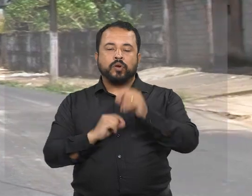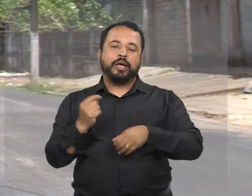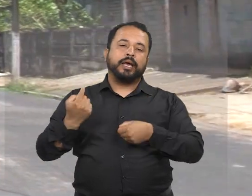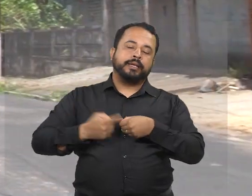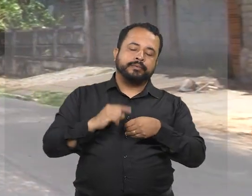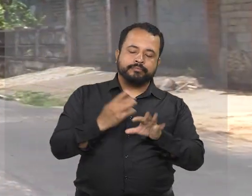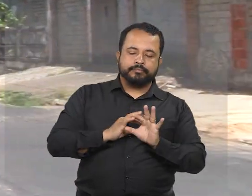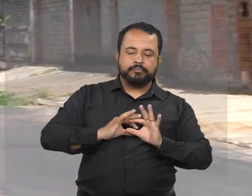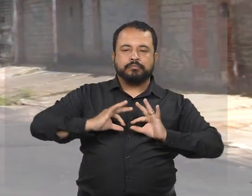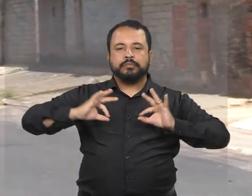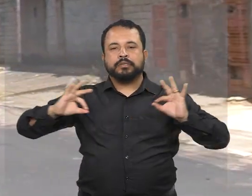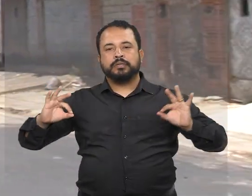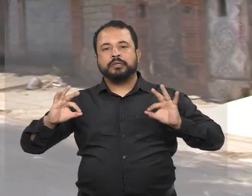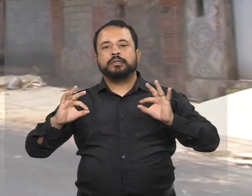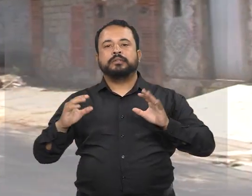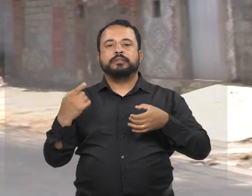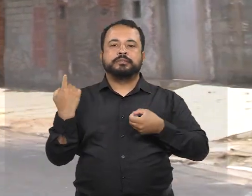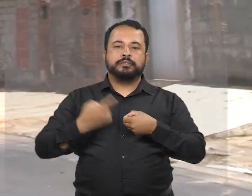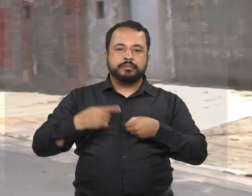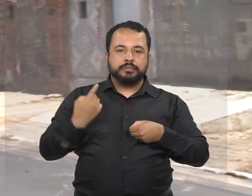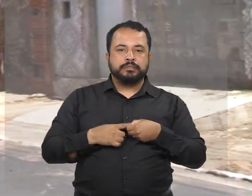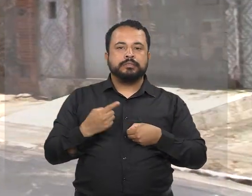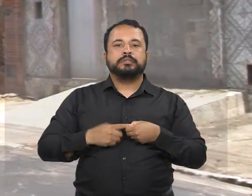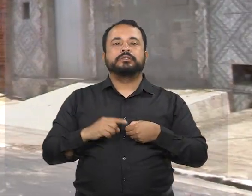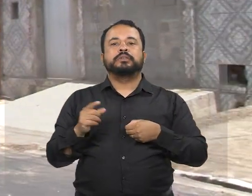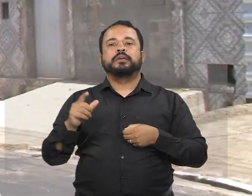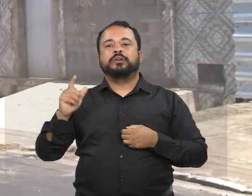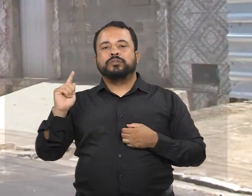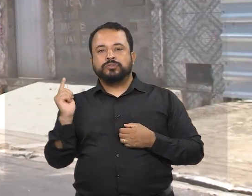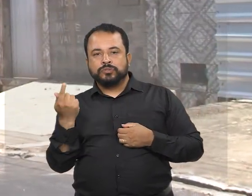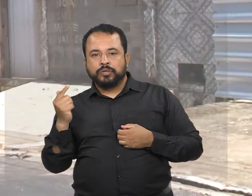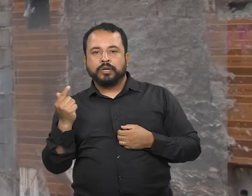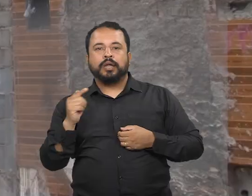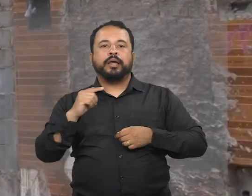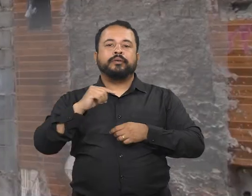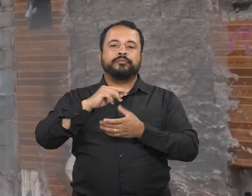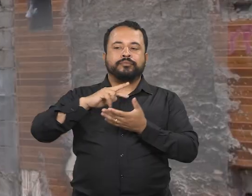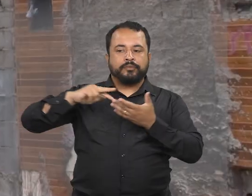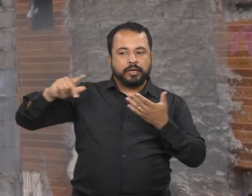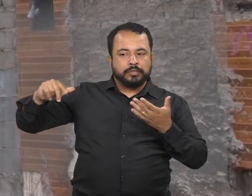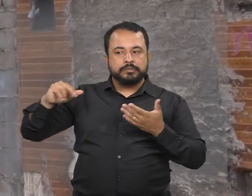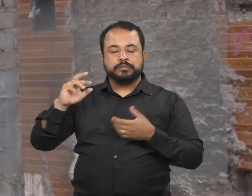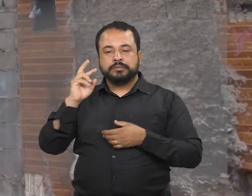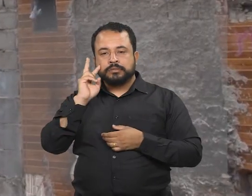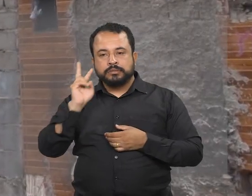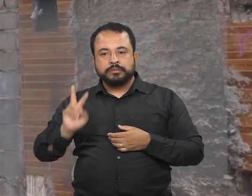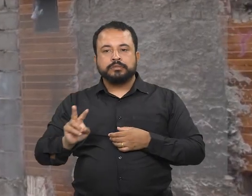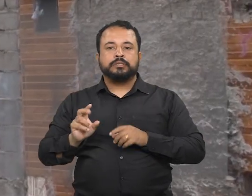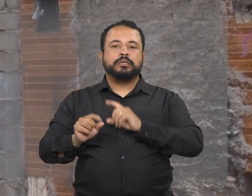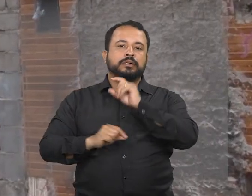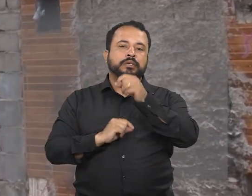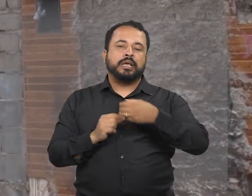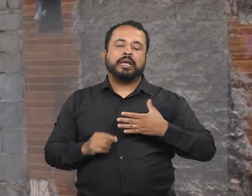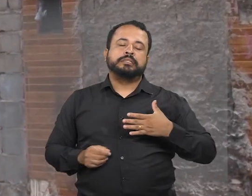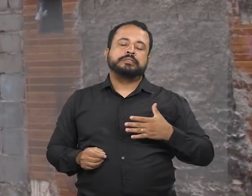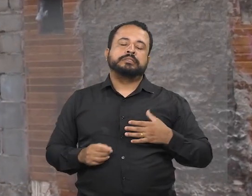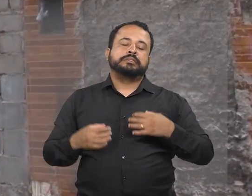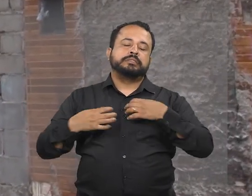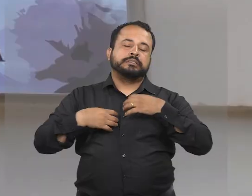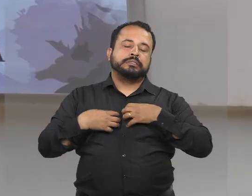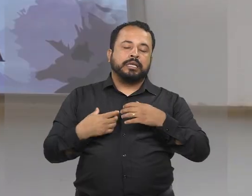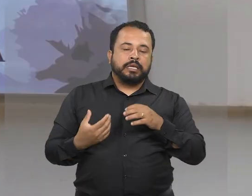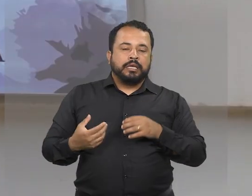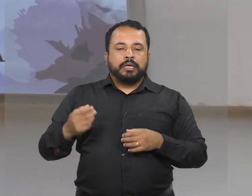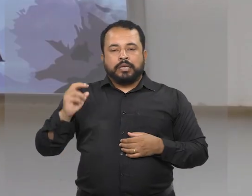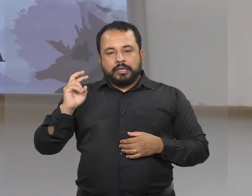mais afastadas da cidade. Muito mais do que um distanciamento geográfico, quem foi forçado a sair sentiu como se as próprias